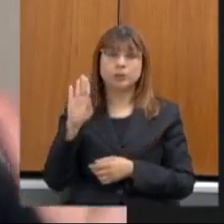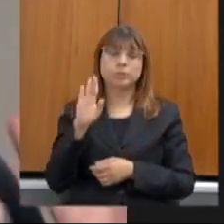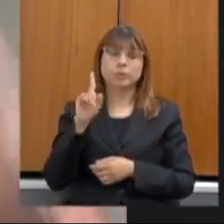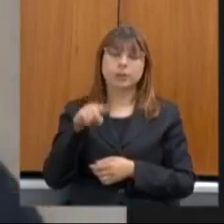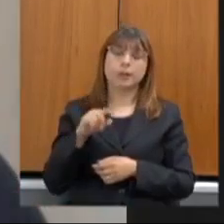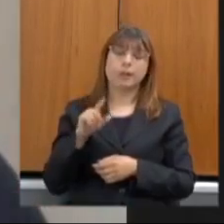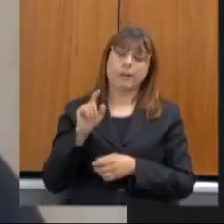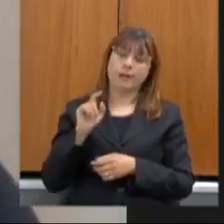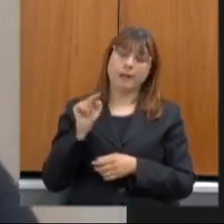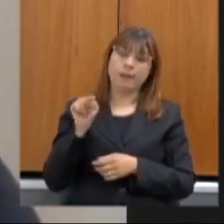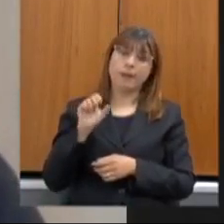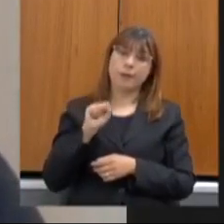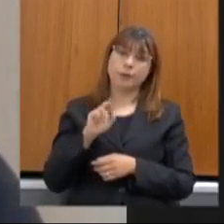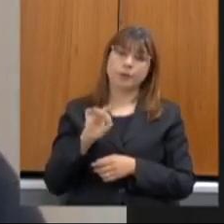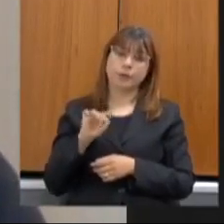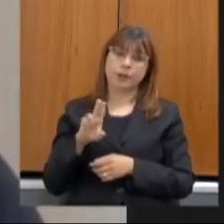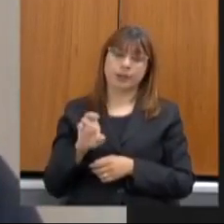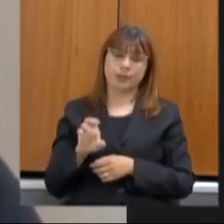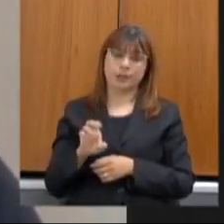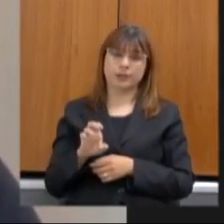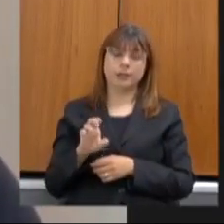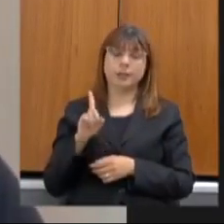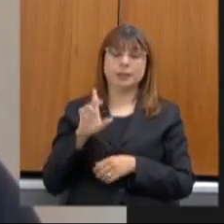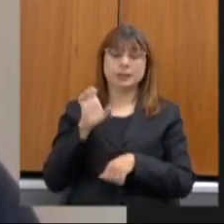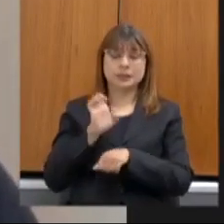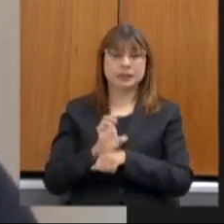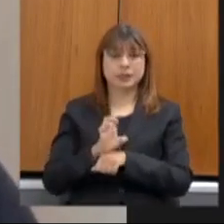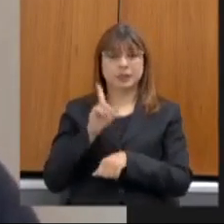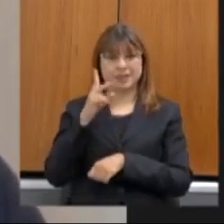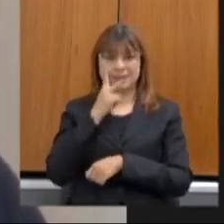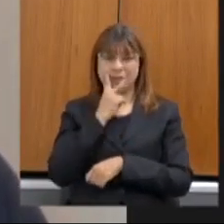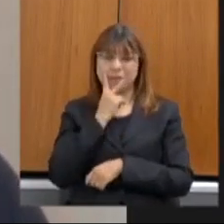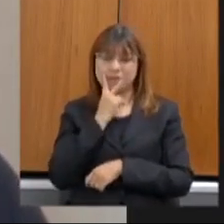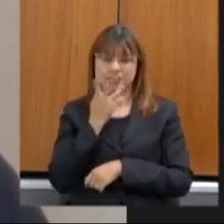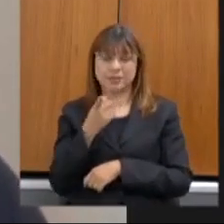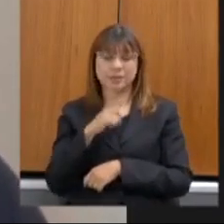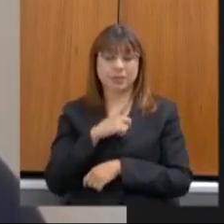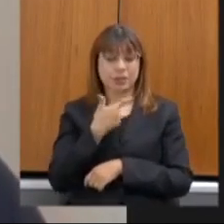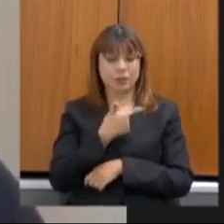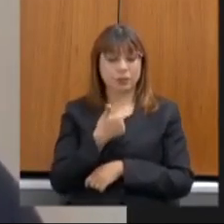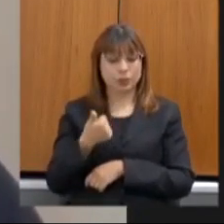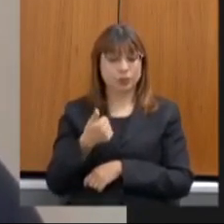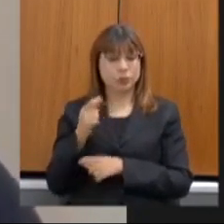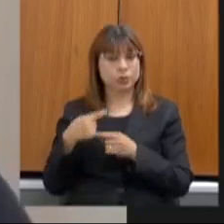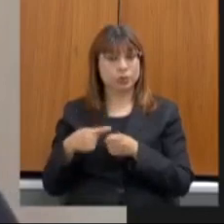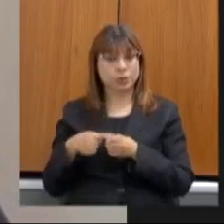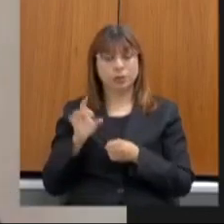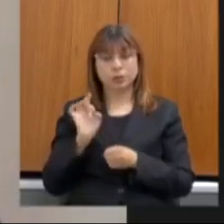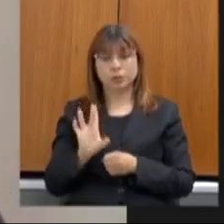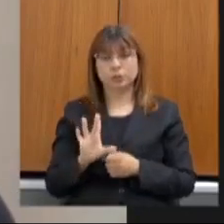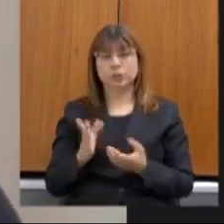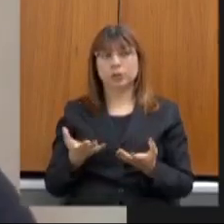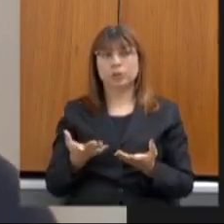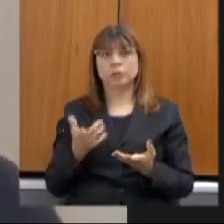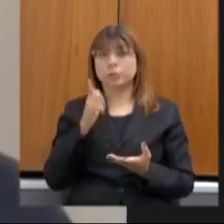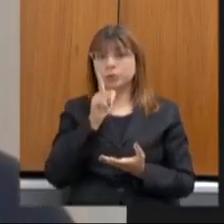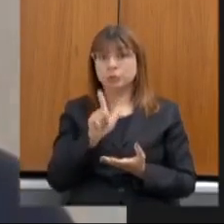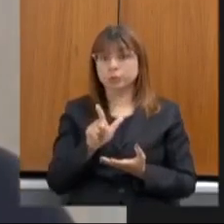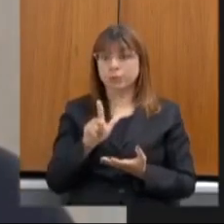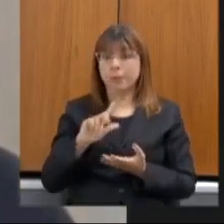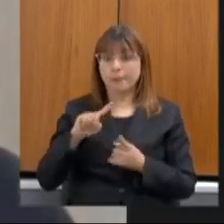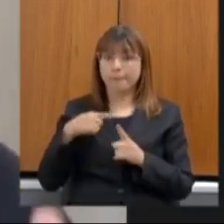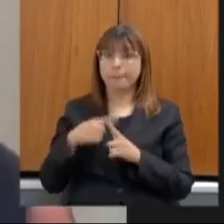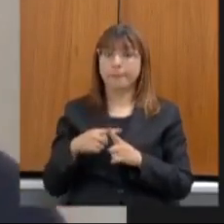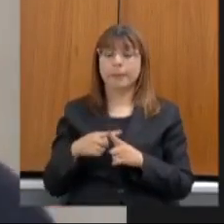da Sudene o estado do Espírito Santo com apenas 21 municípios consegue tirar